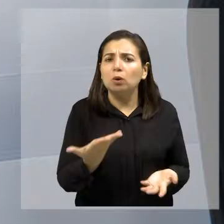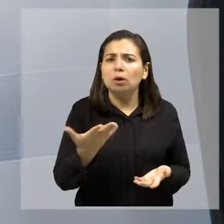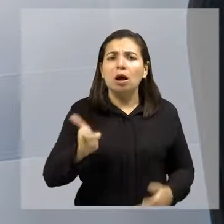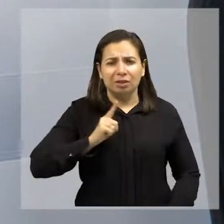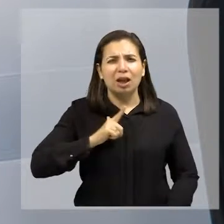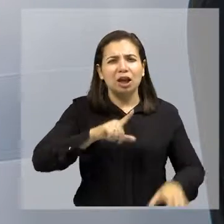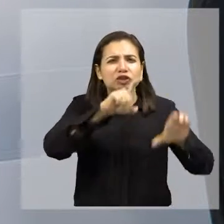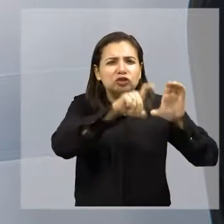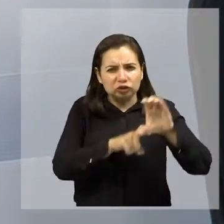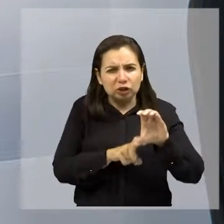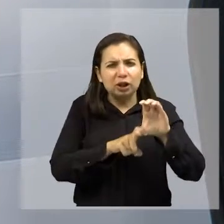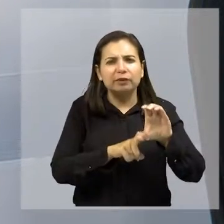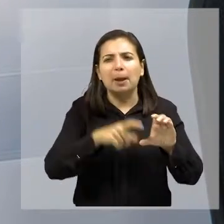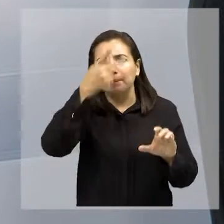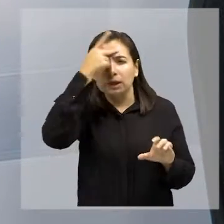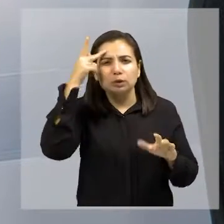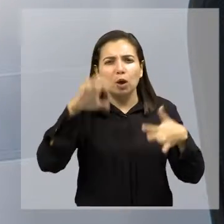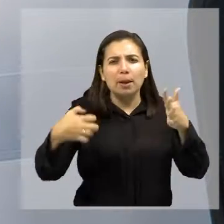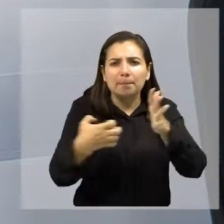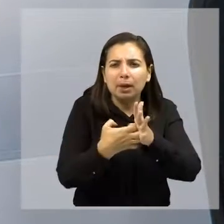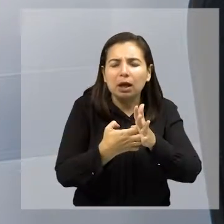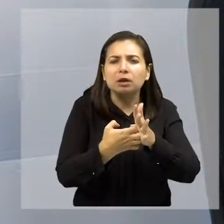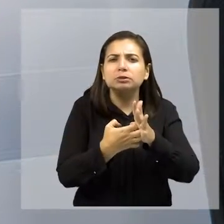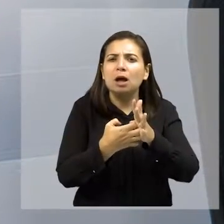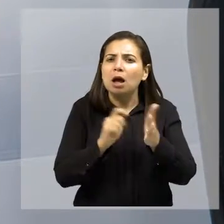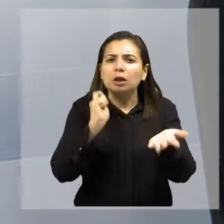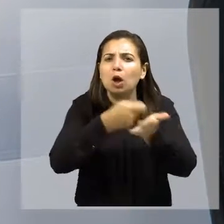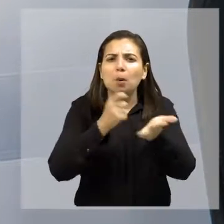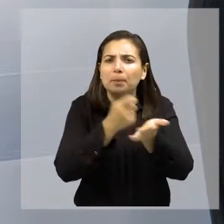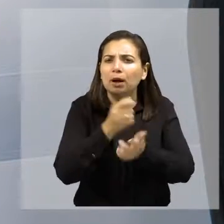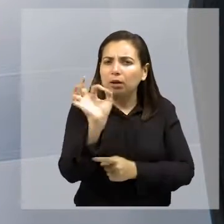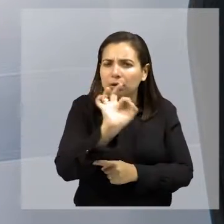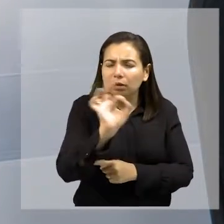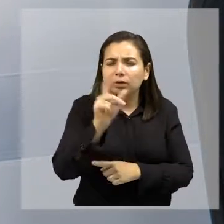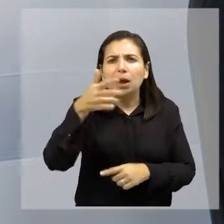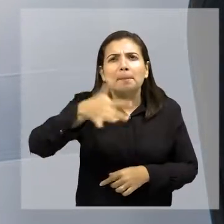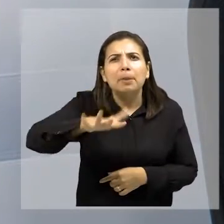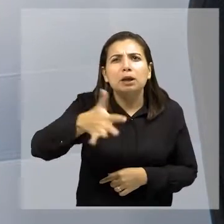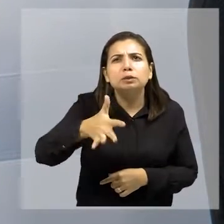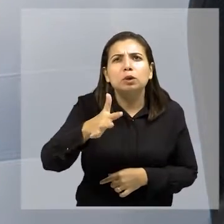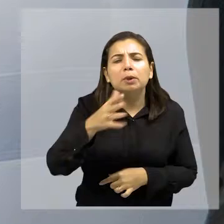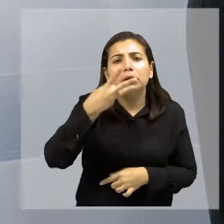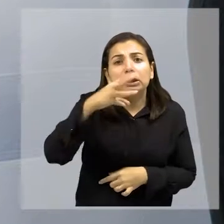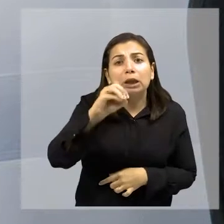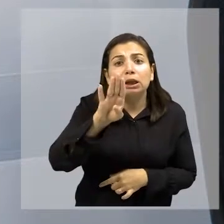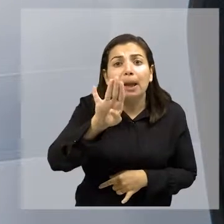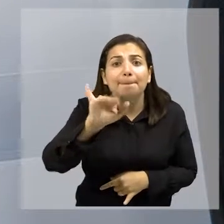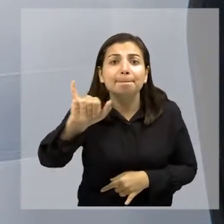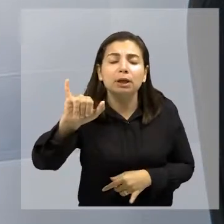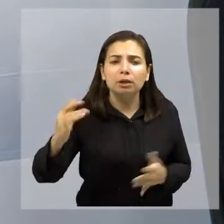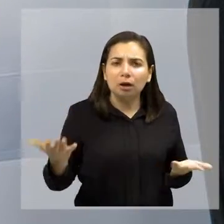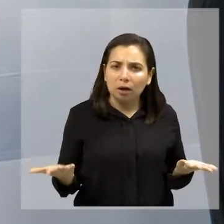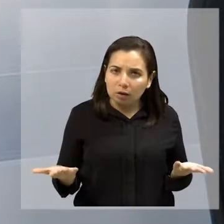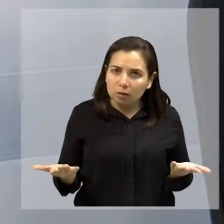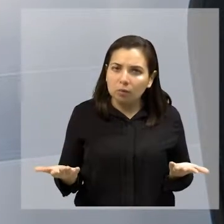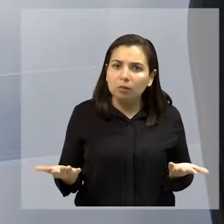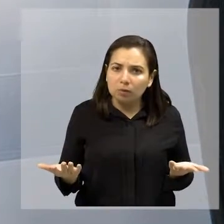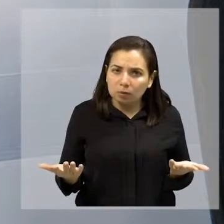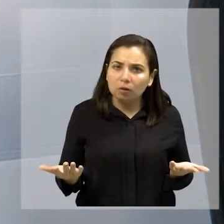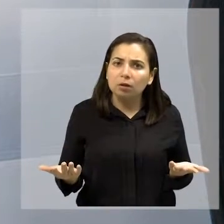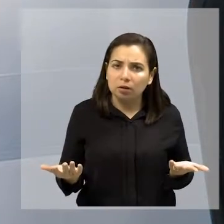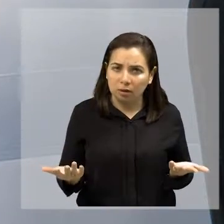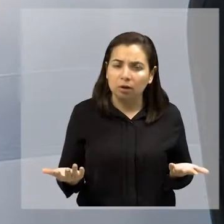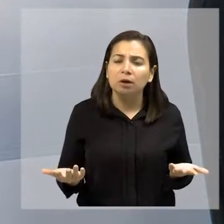Seguridade Social, uma dívida de sonegadores que se aproxima de 30 bilhões de reais. De